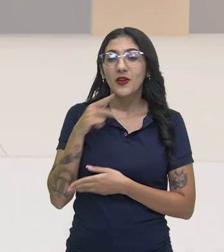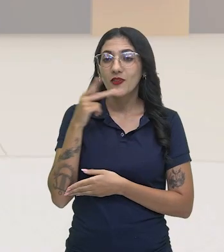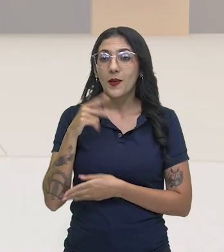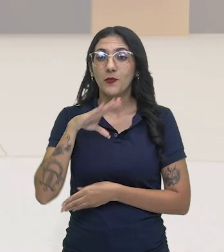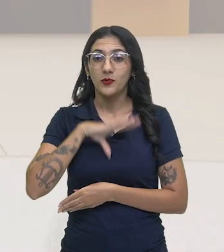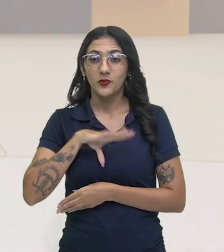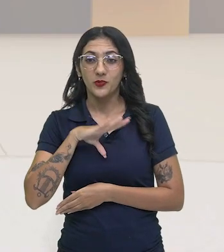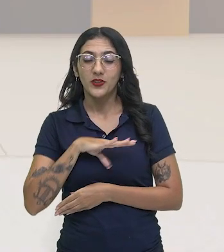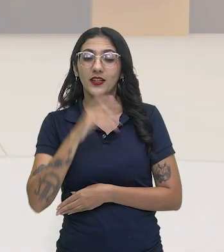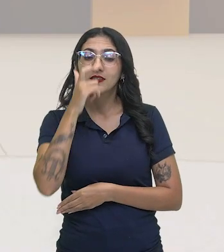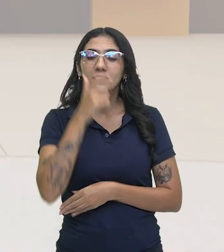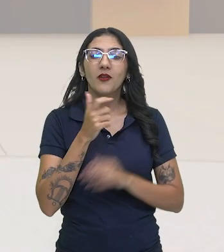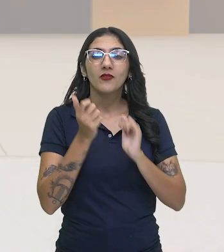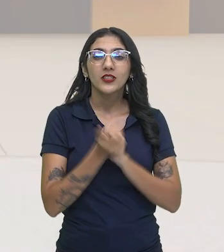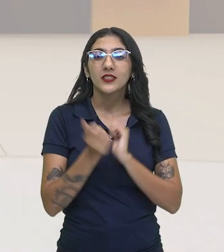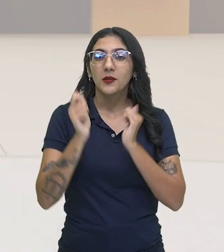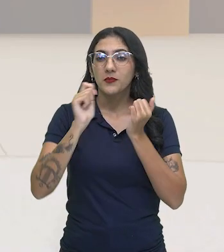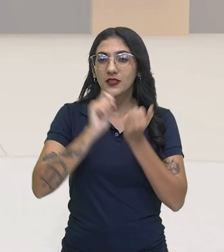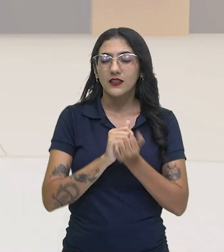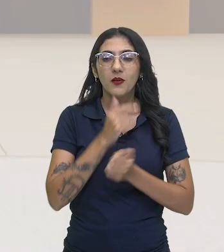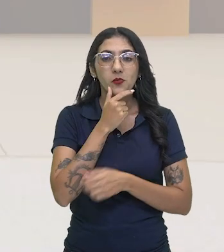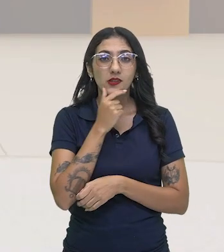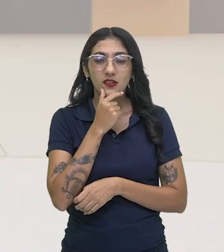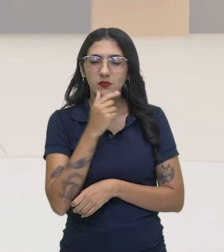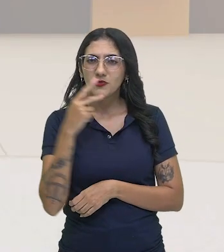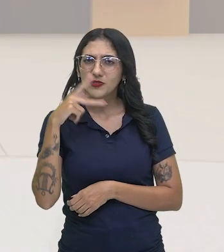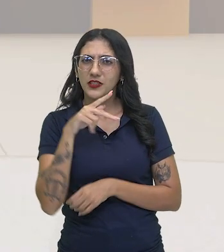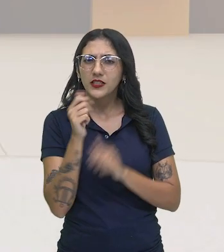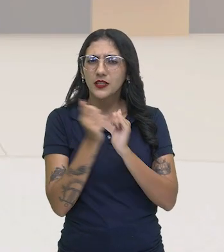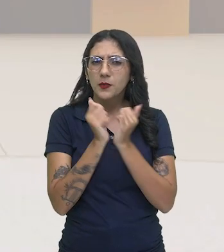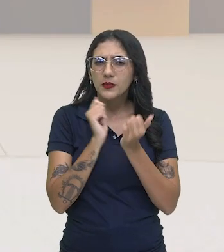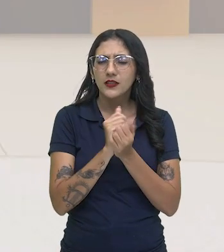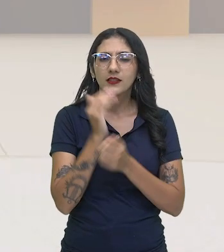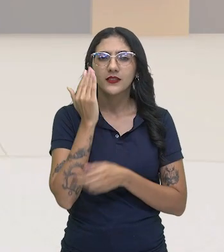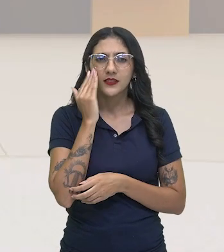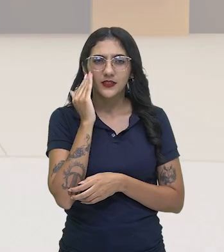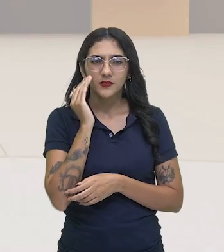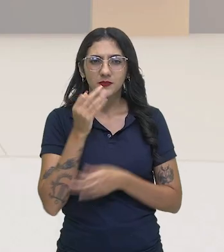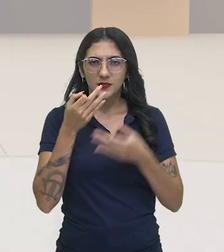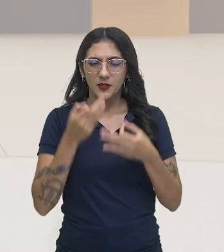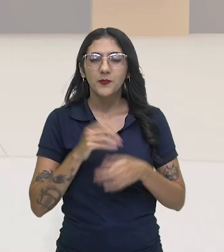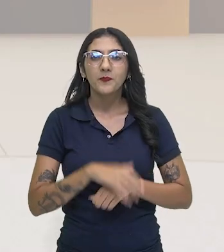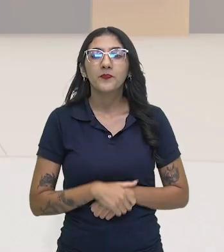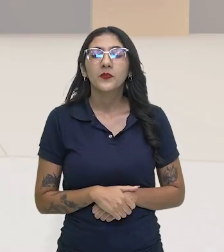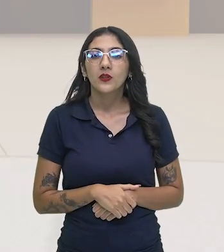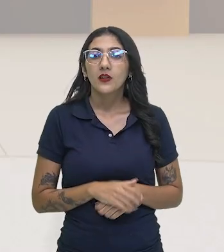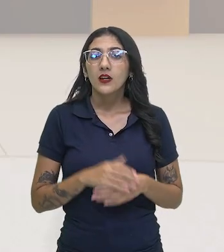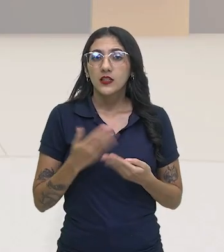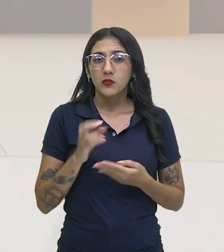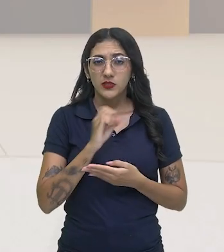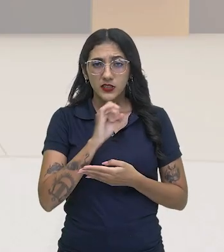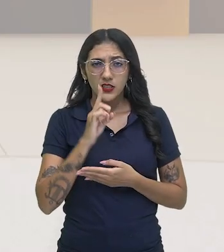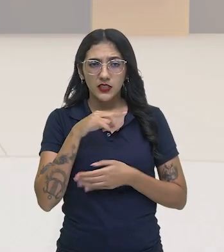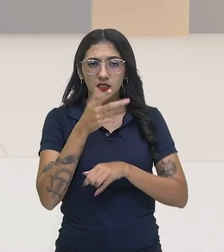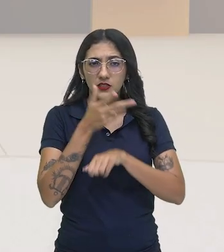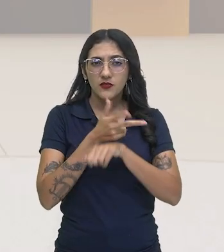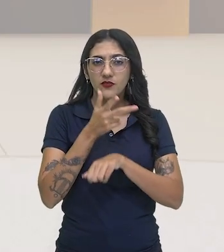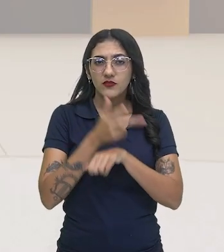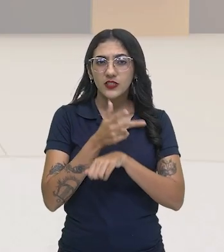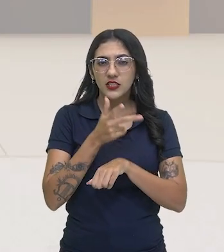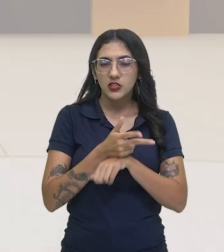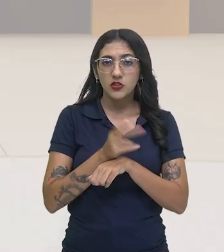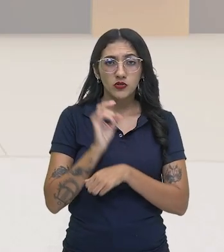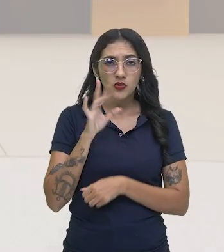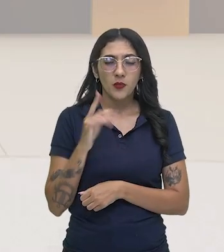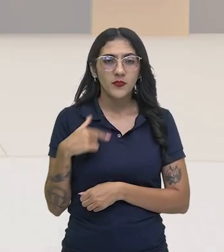só passar em inglês para vocês irem treinando também aí junto conosco. Perfeito. Quando a gente faz um documentário, lembrando que esse documentário não vai ficar só